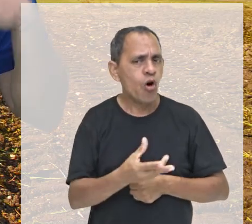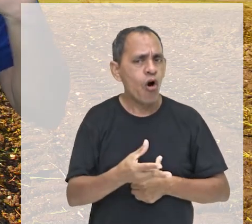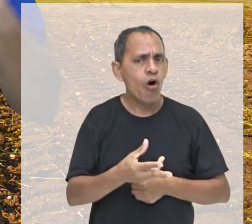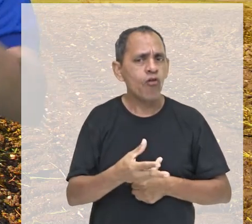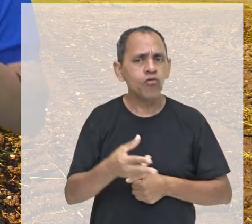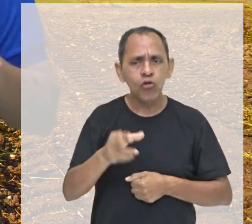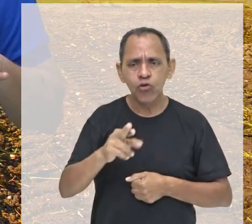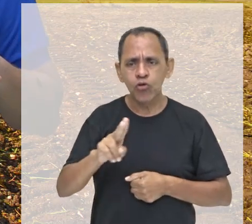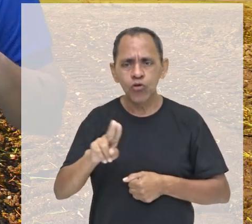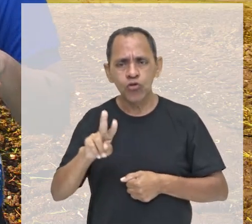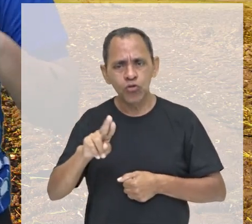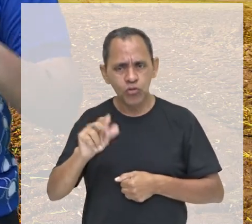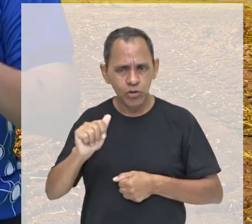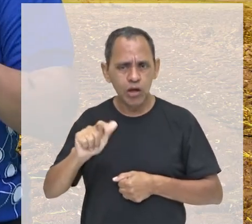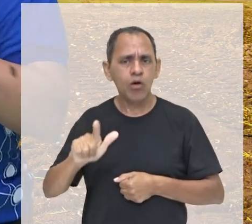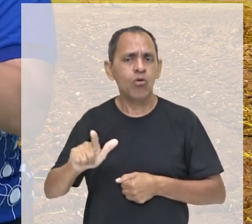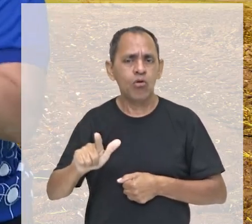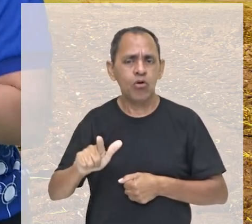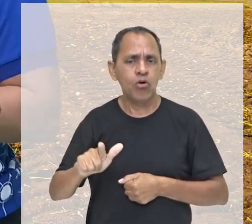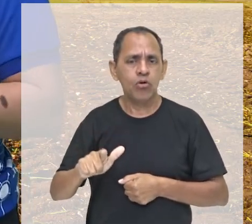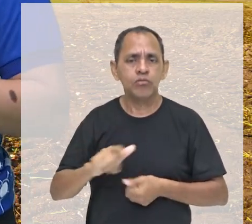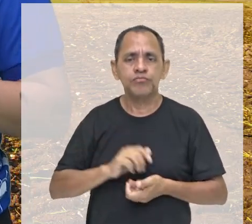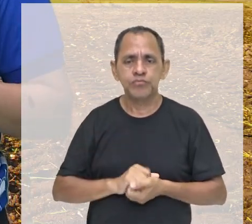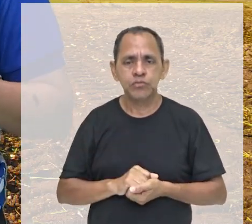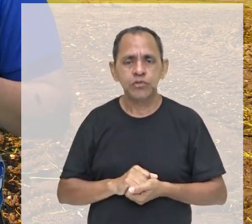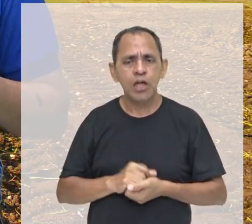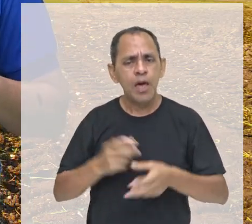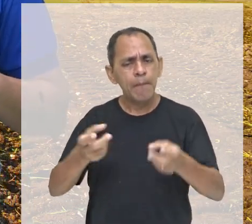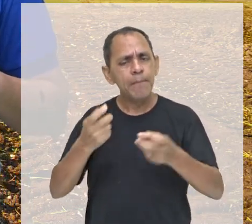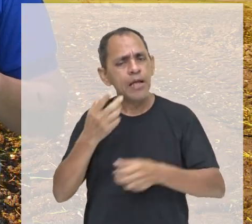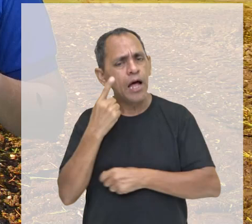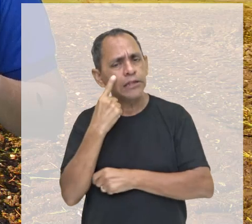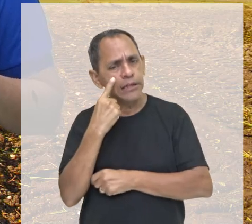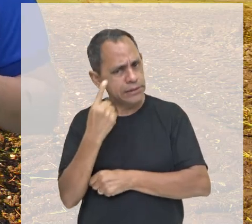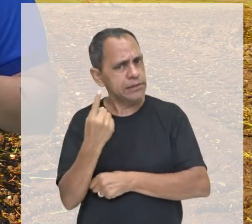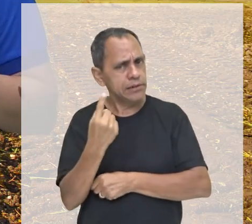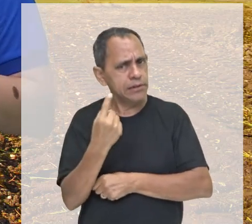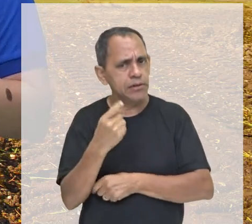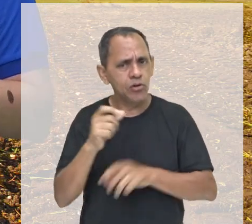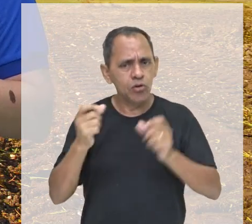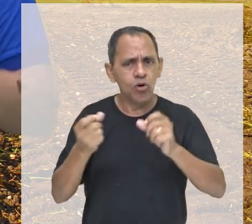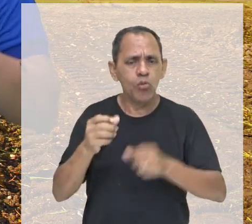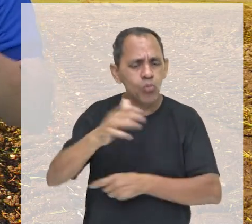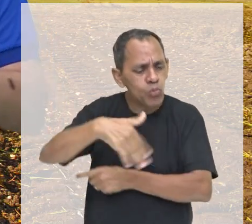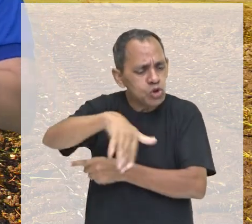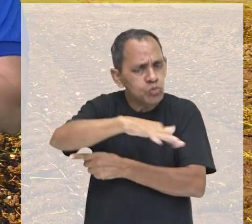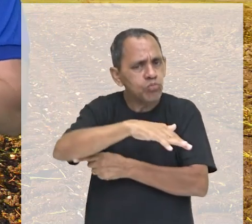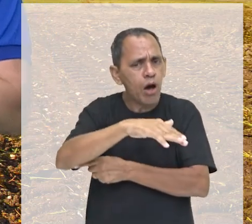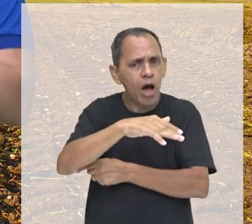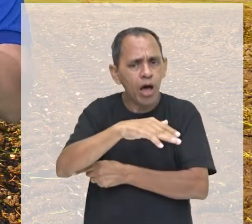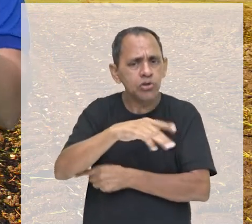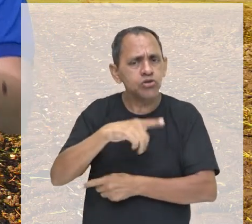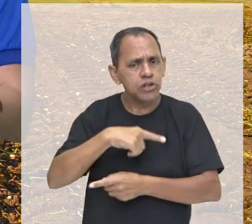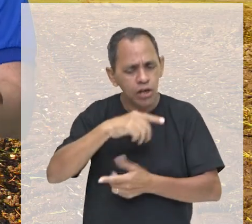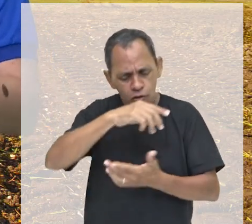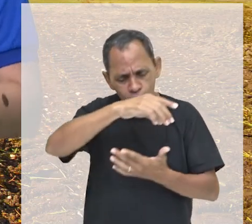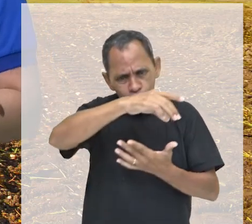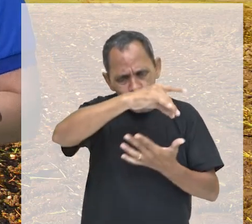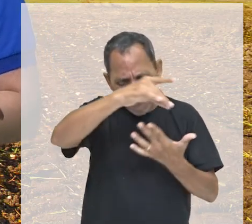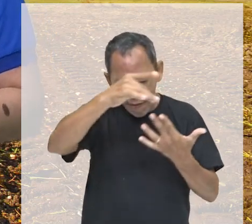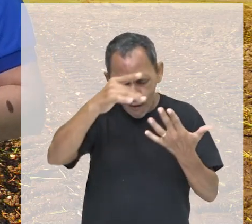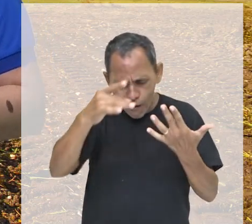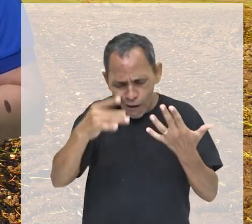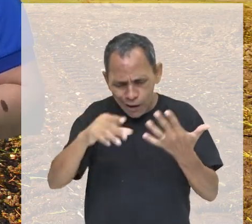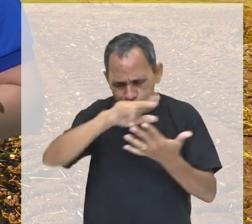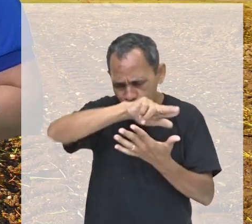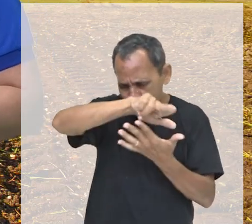mais apenas como uma área ali somente para a produção agrícola, né? Mas como um espaço realmente multifuncional que inclui também